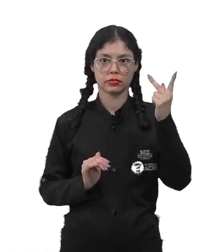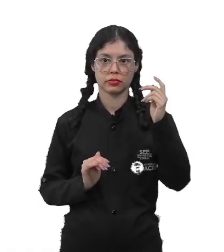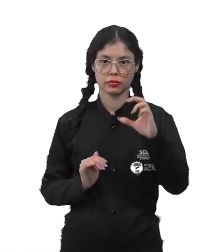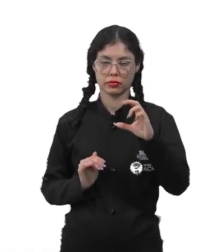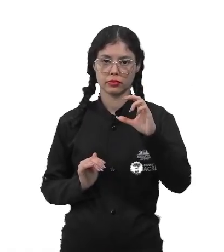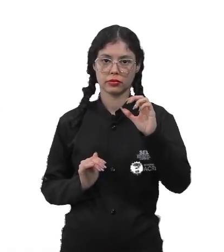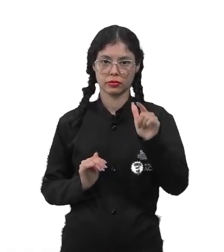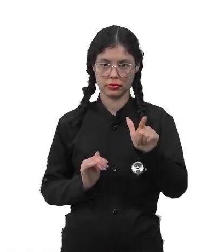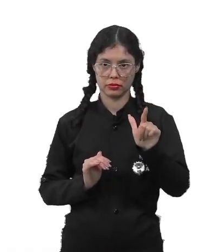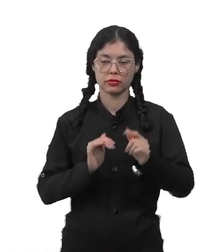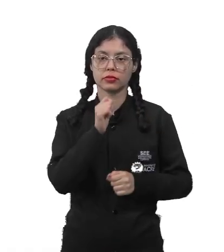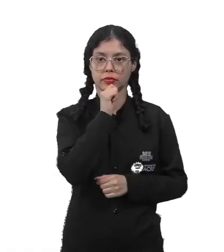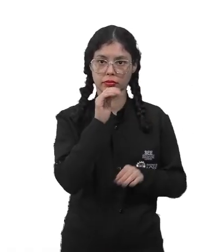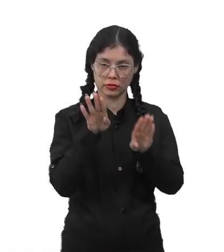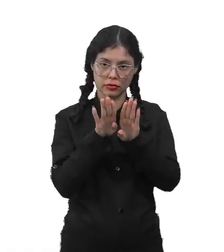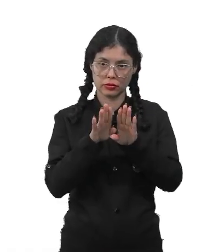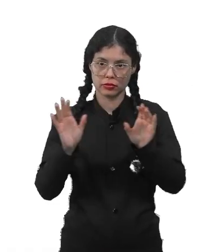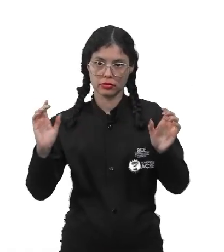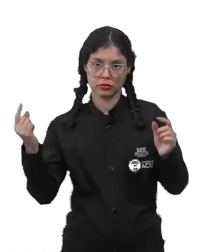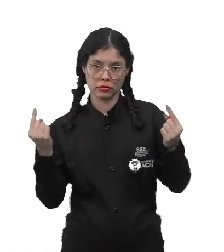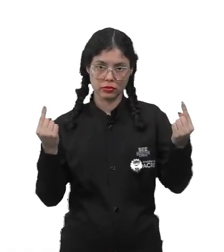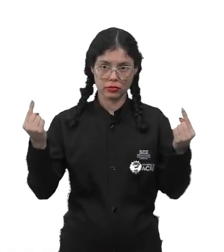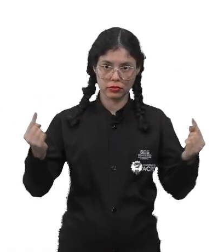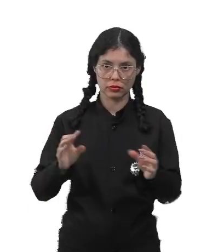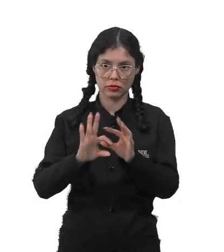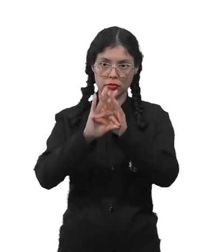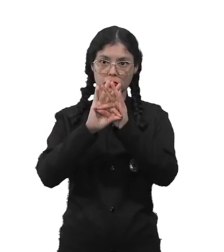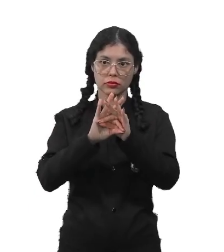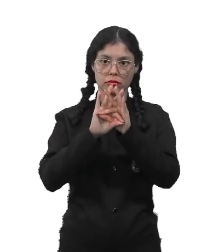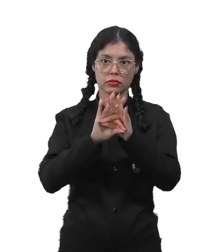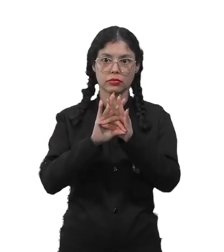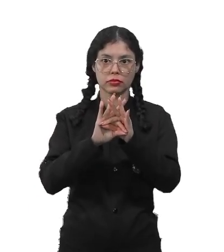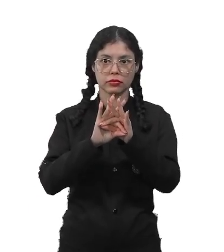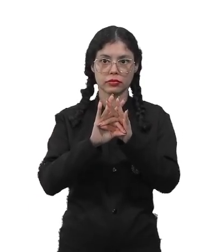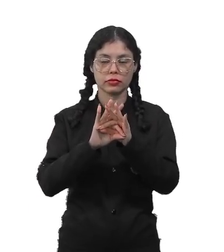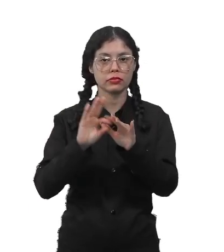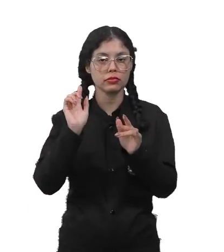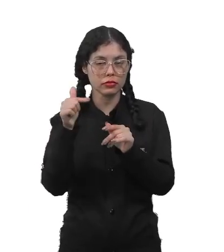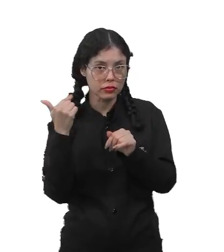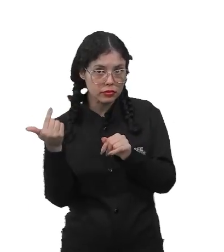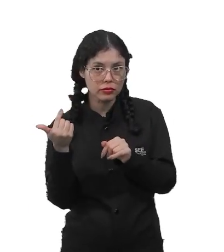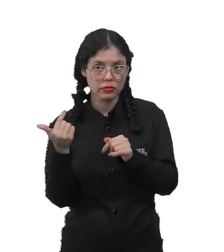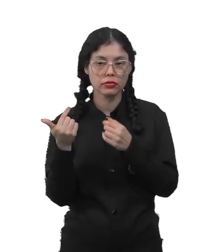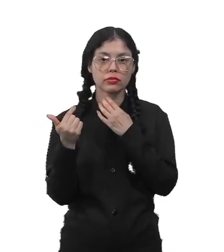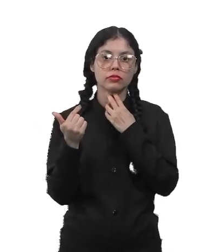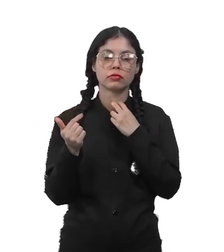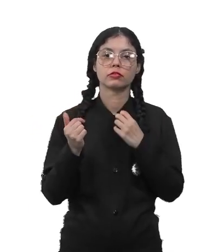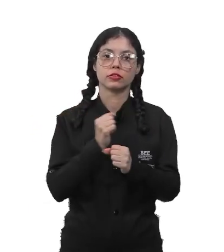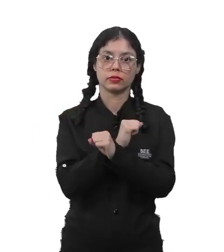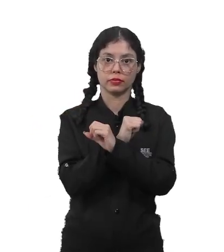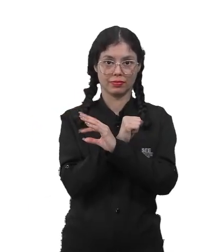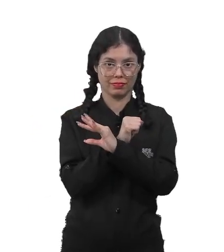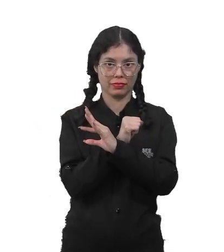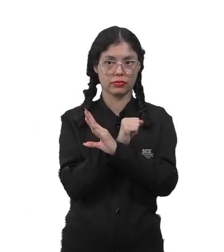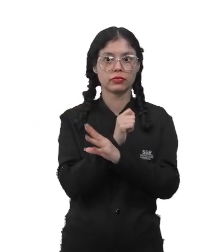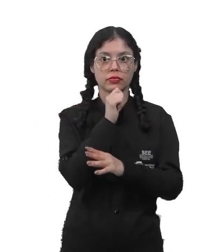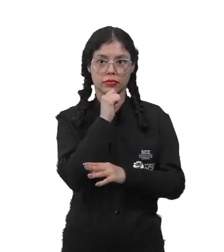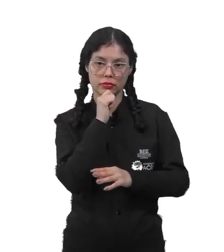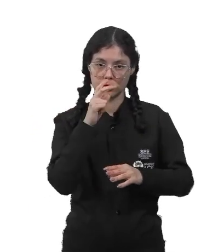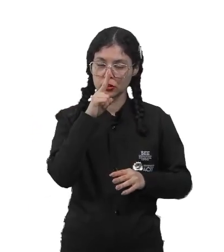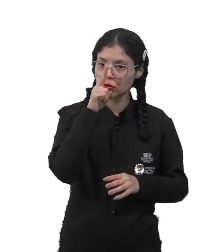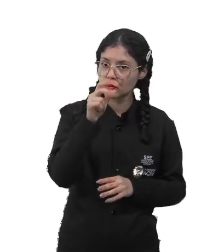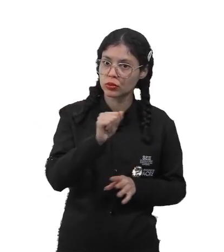ácido clorídrico, tá? Ele vai estar ligado com outro ácido, através das forças